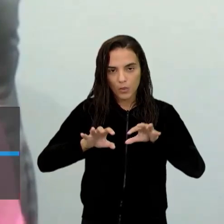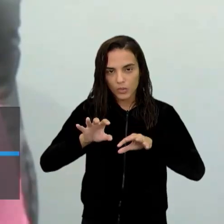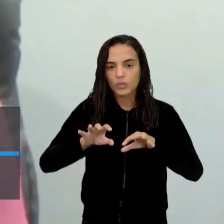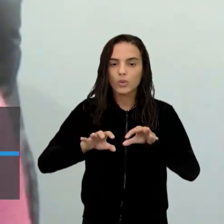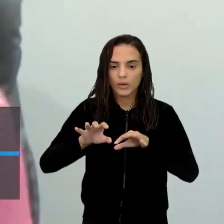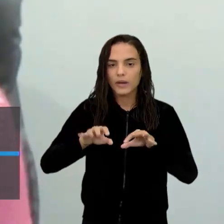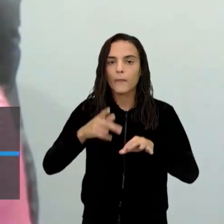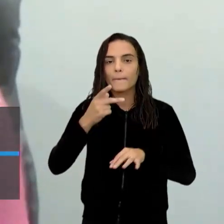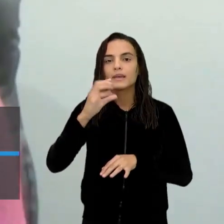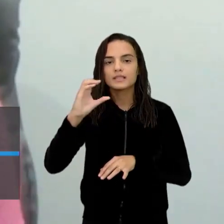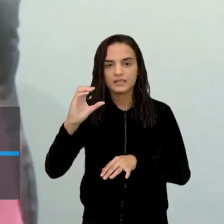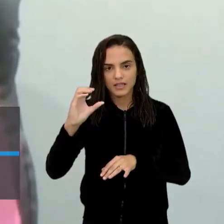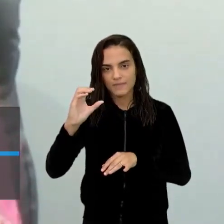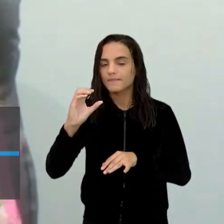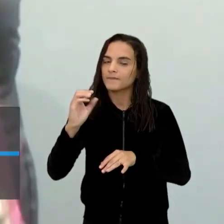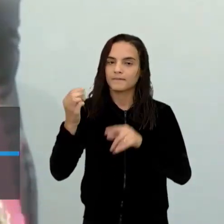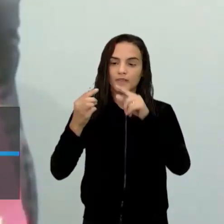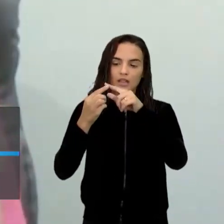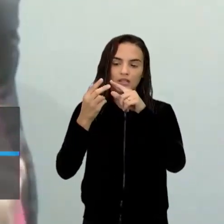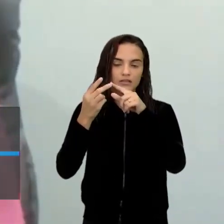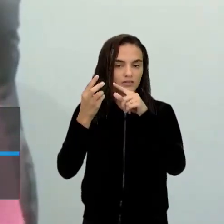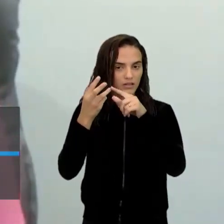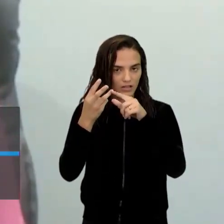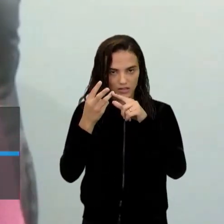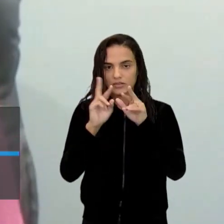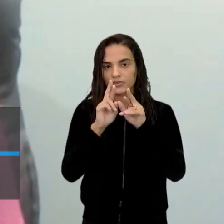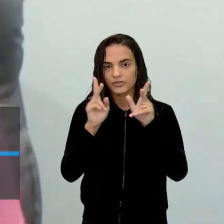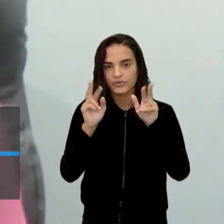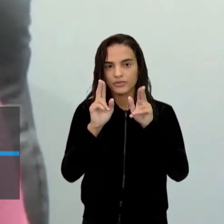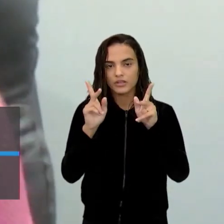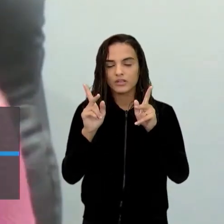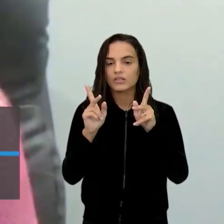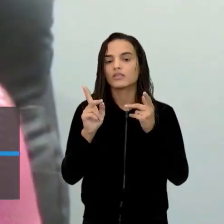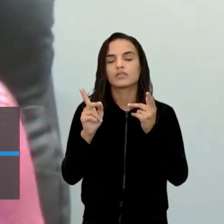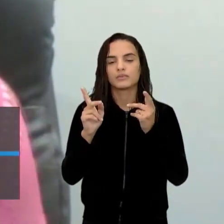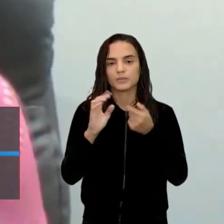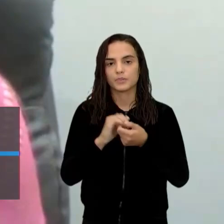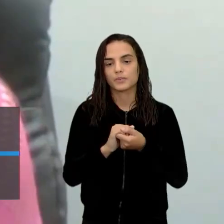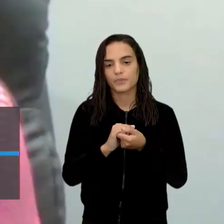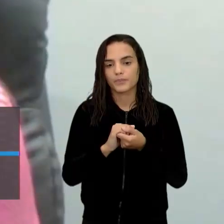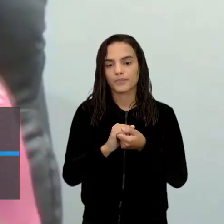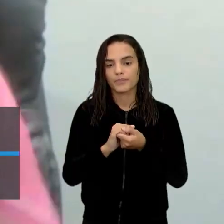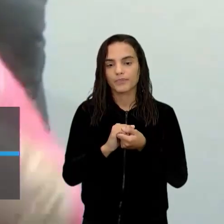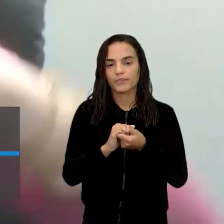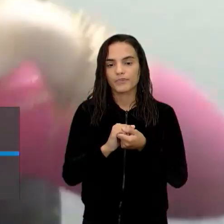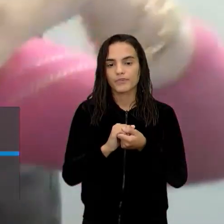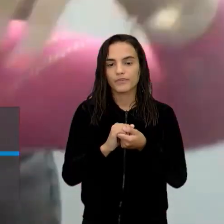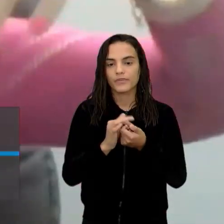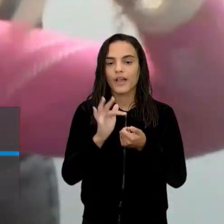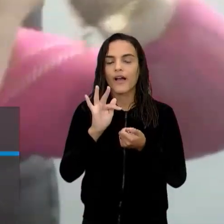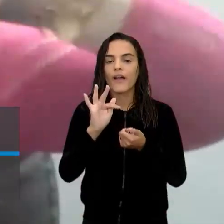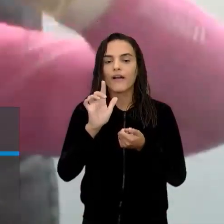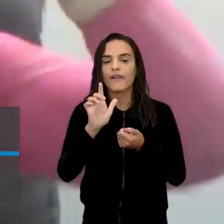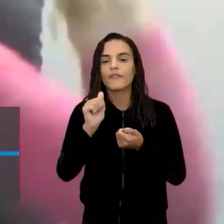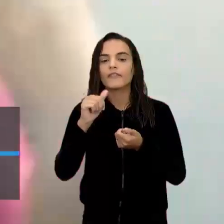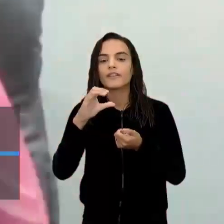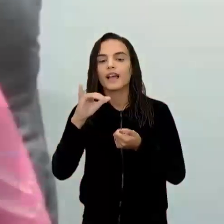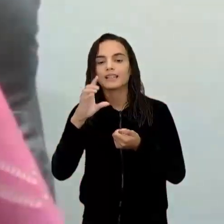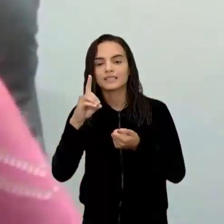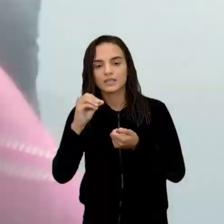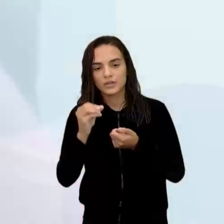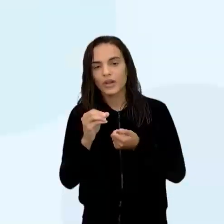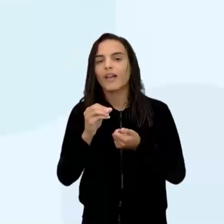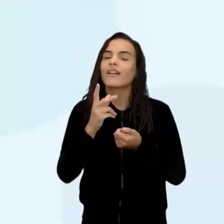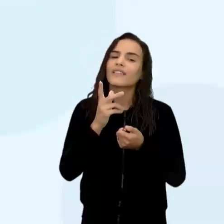caracterizar o PC em 3 diferentes disfunção. A flácida, que é aquele PC que é